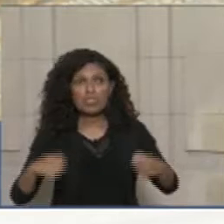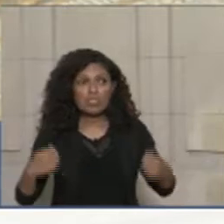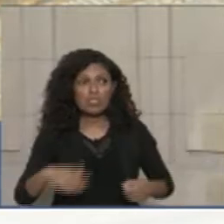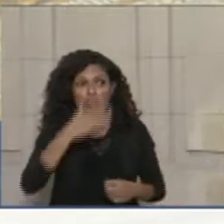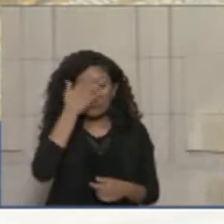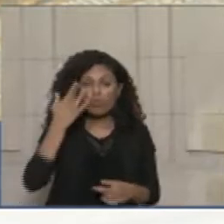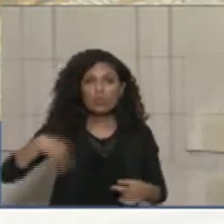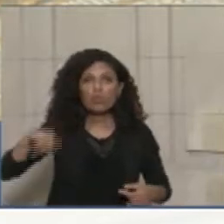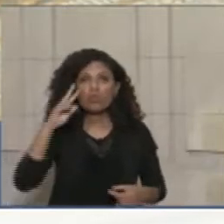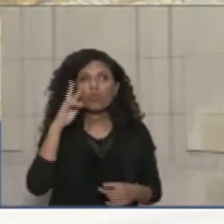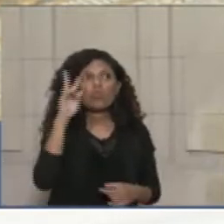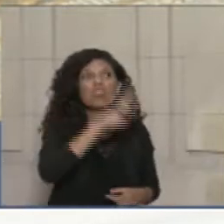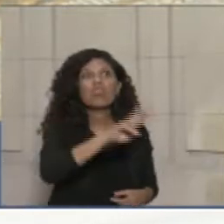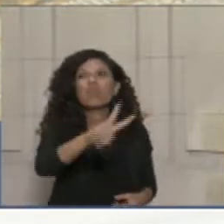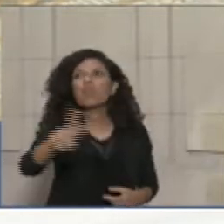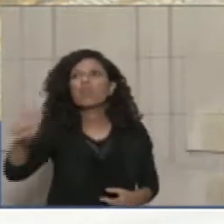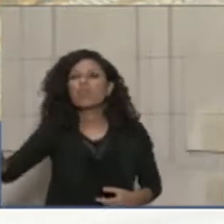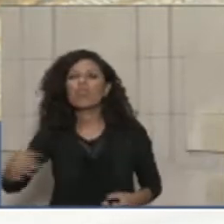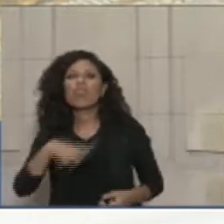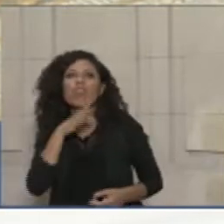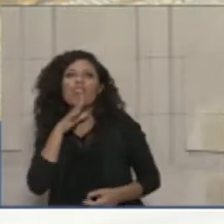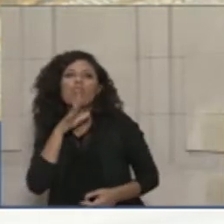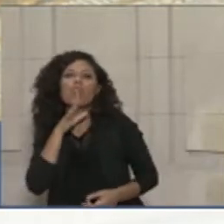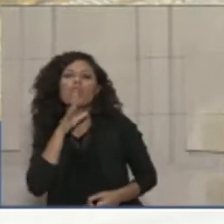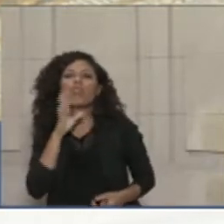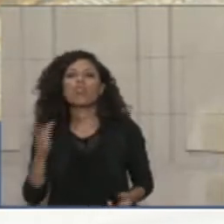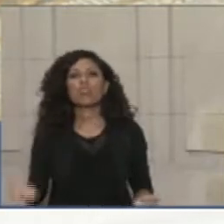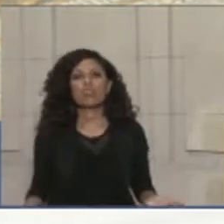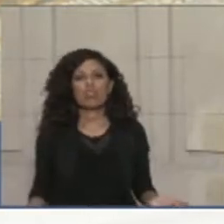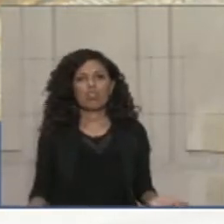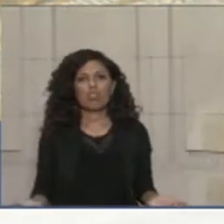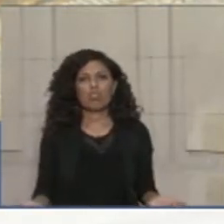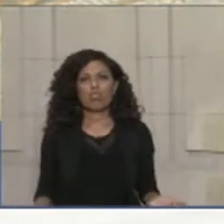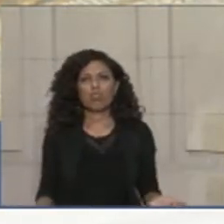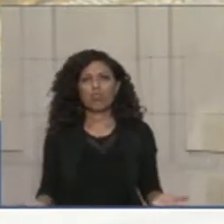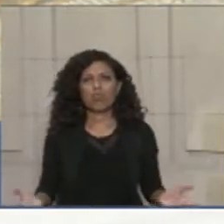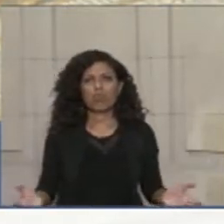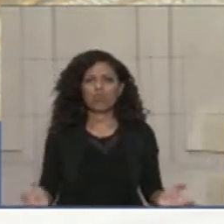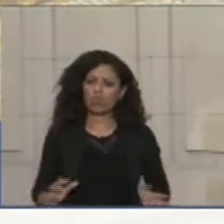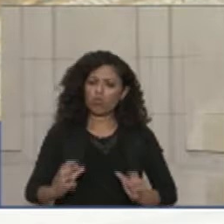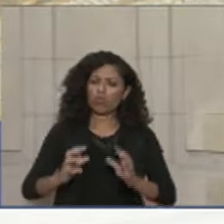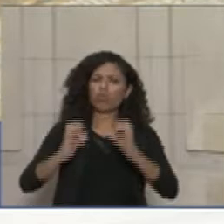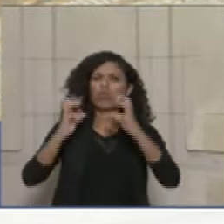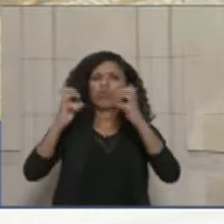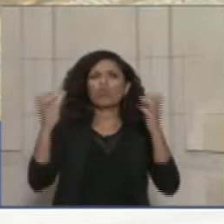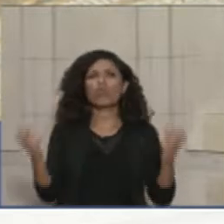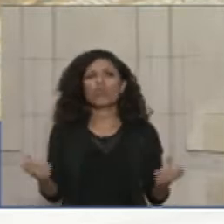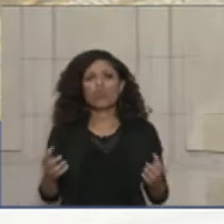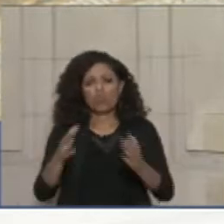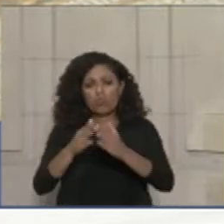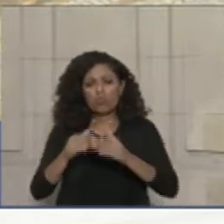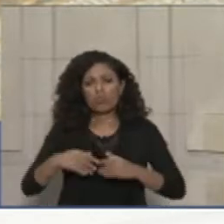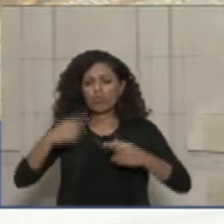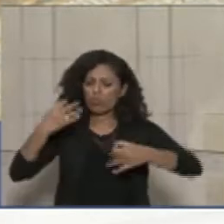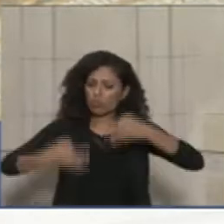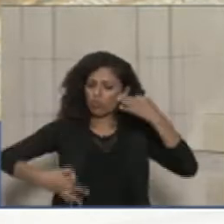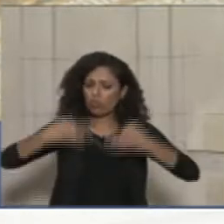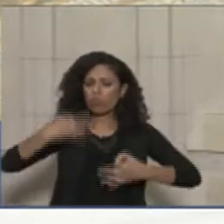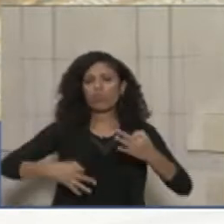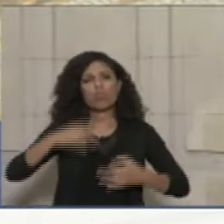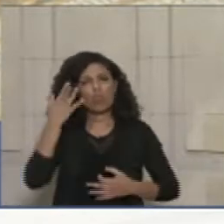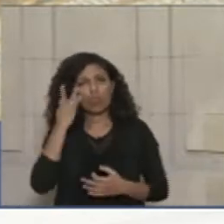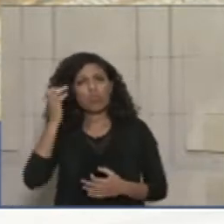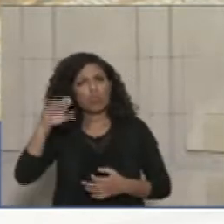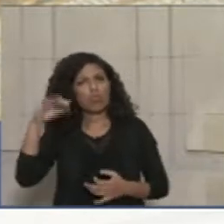todos possam olhar e ver e conhecer e brigar ainda hoje por justiça. Então, eu acho muito